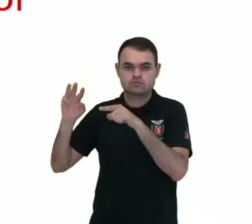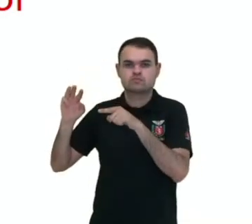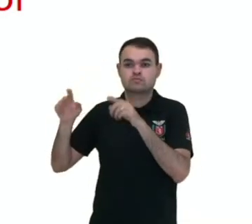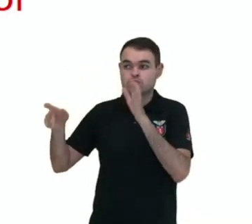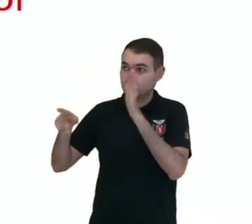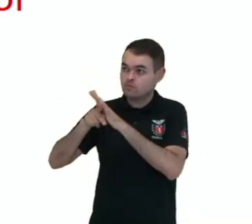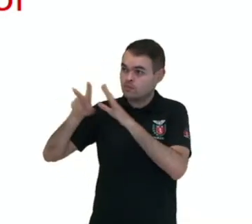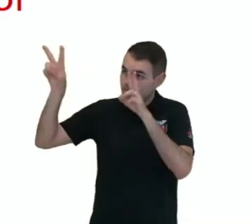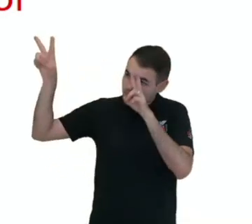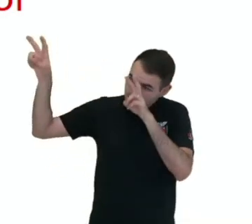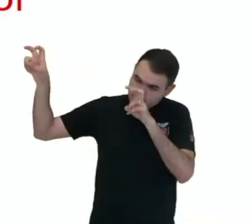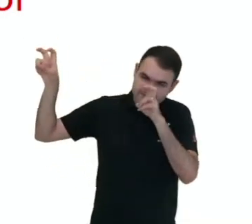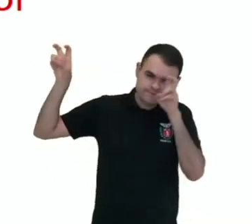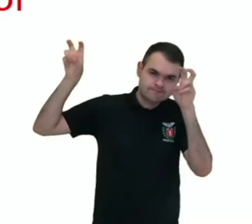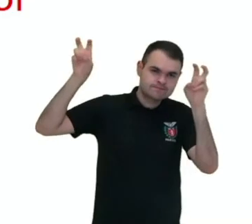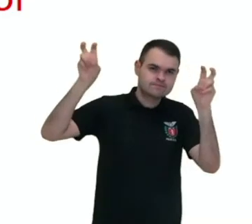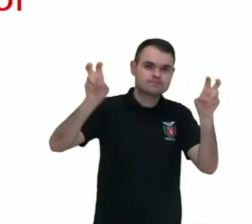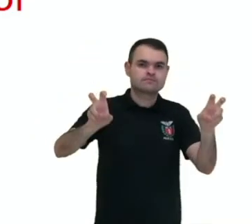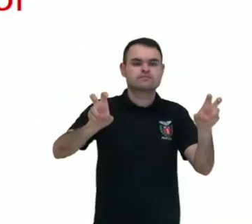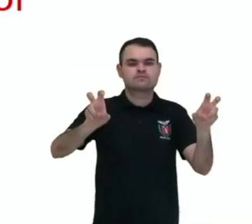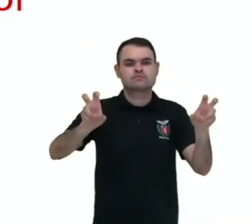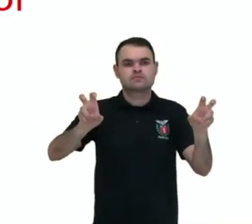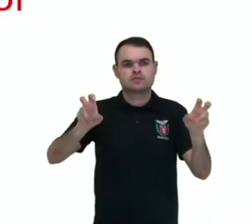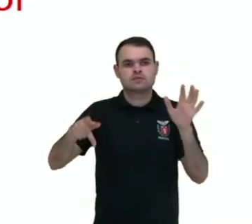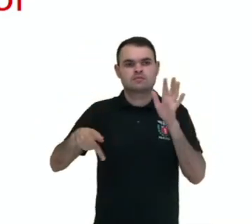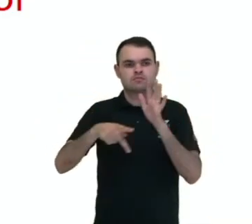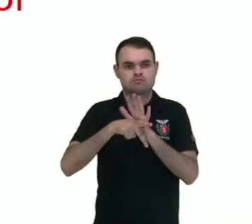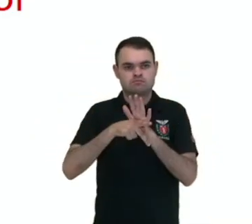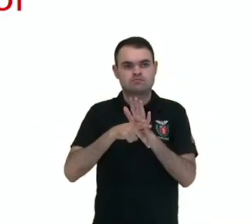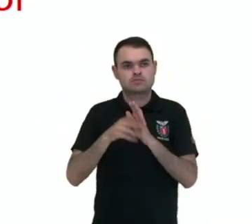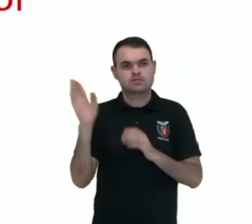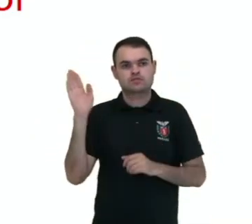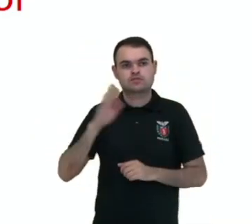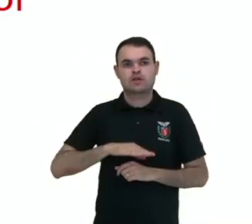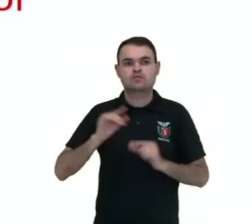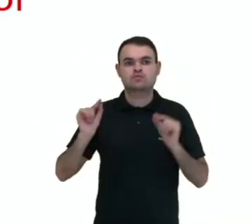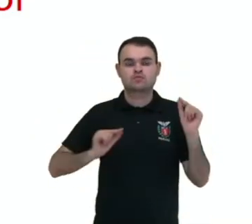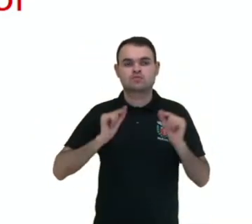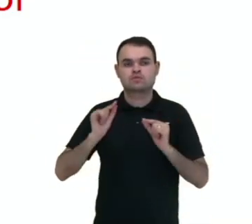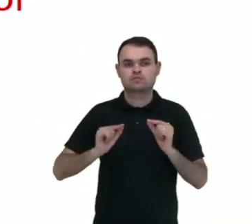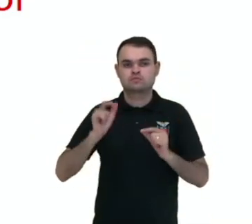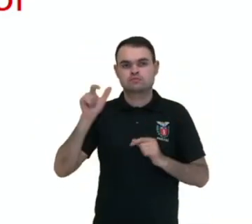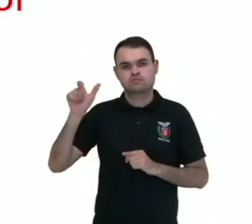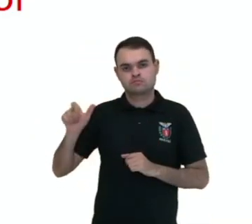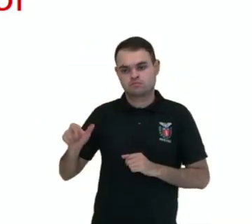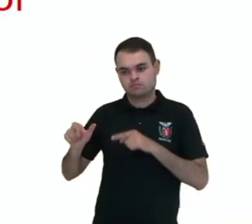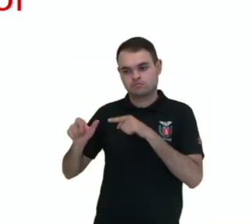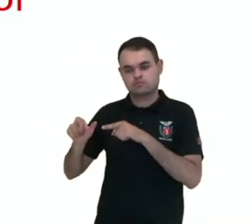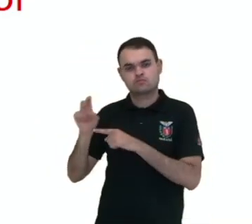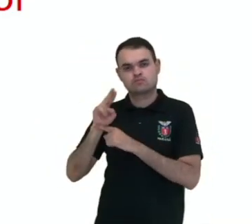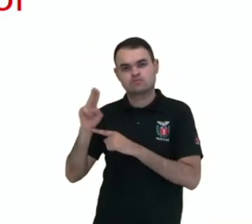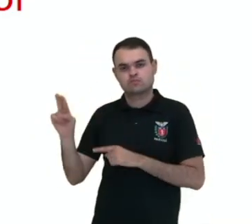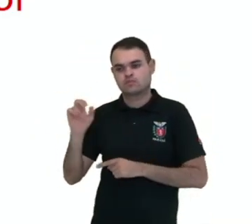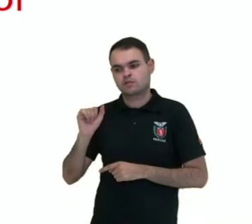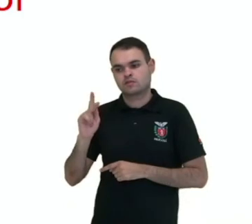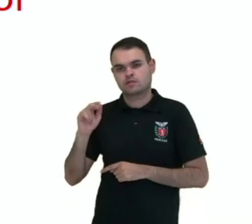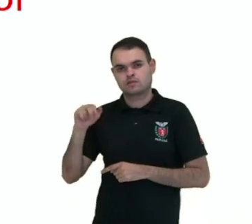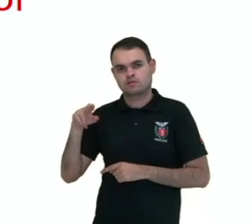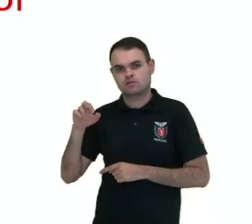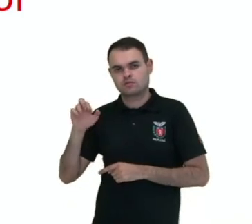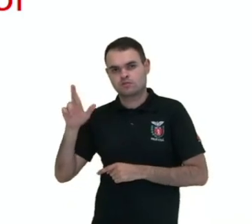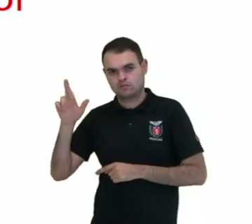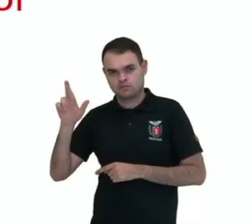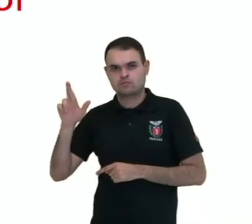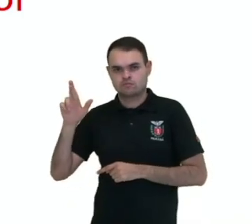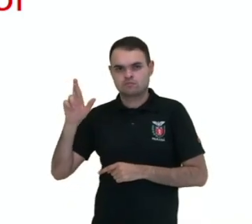observem aqui que a sigla Acnur, ela traz as iniciais do nome da agência, né? Então, A